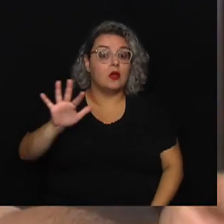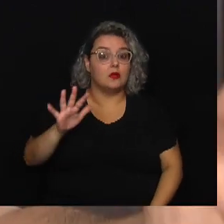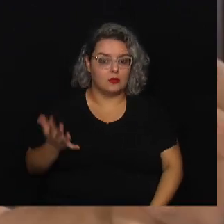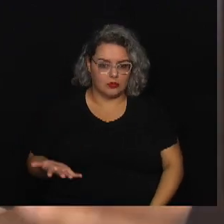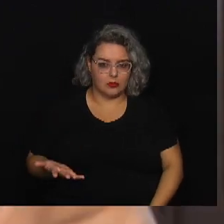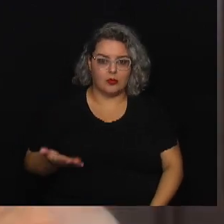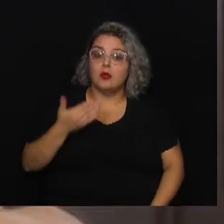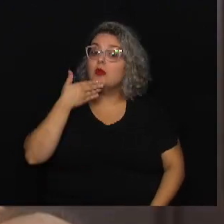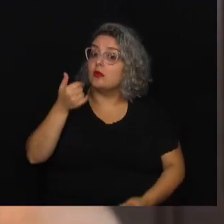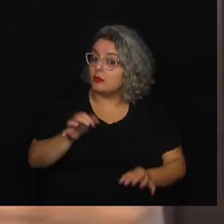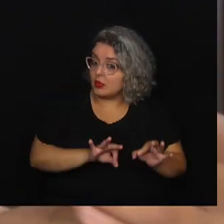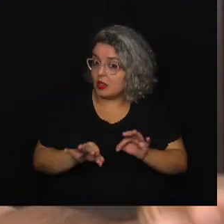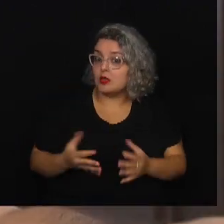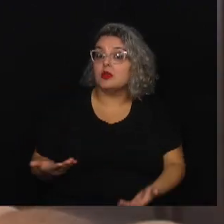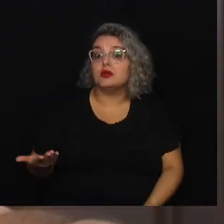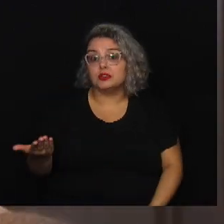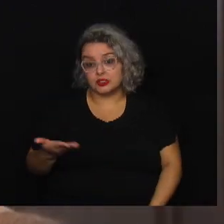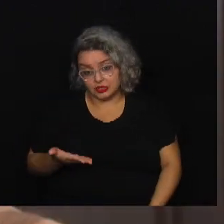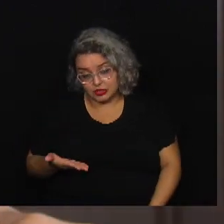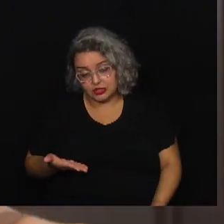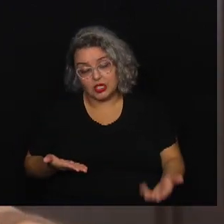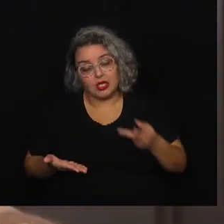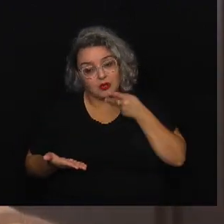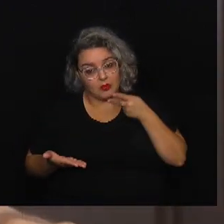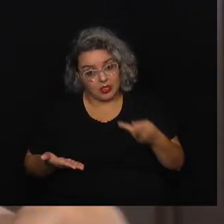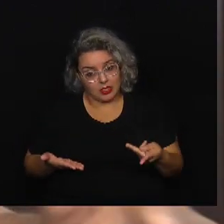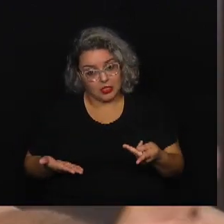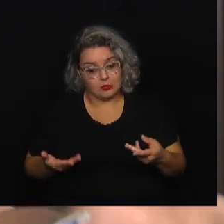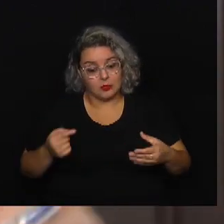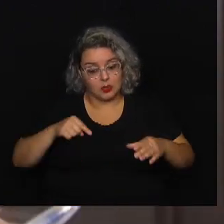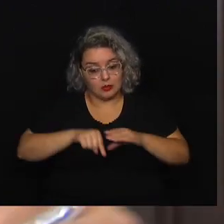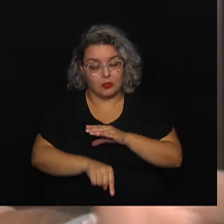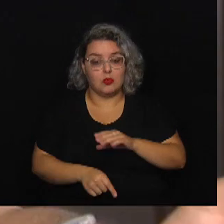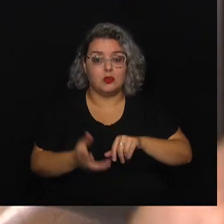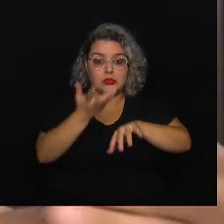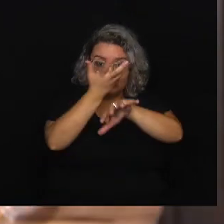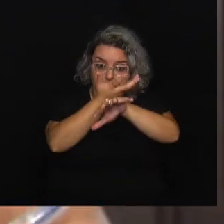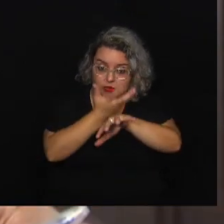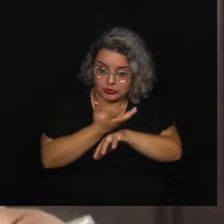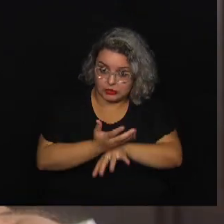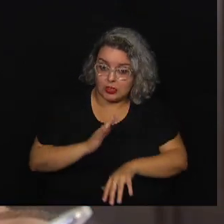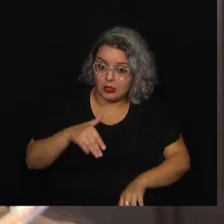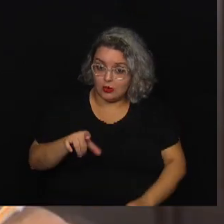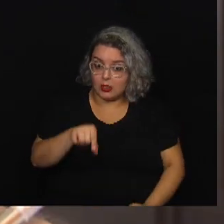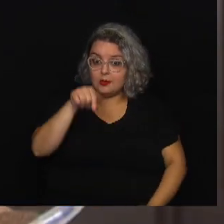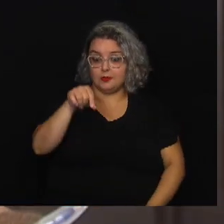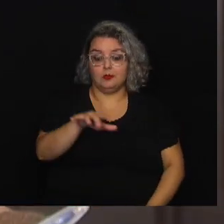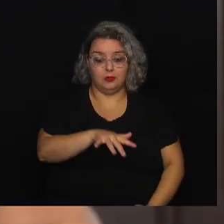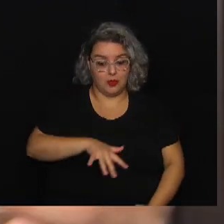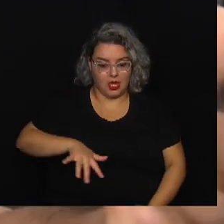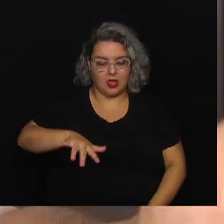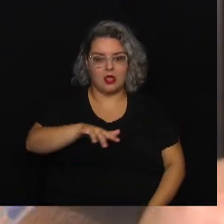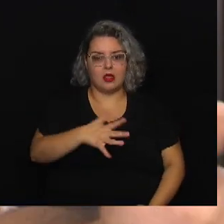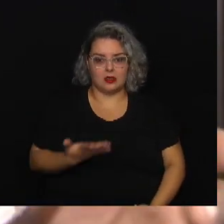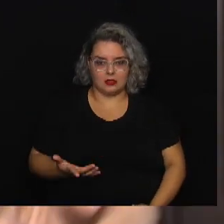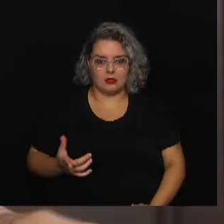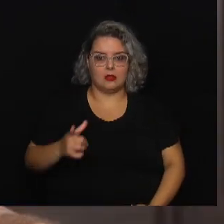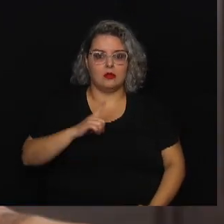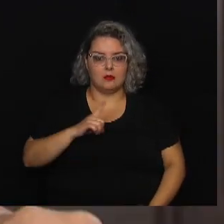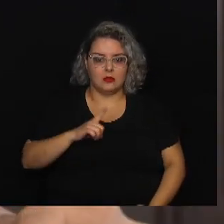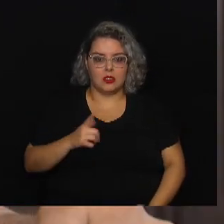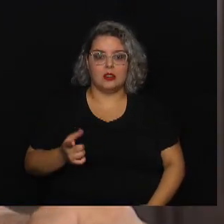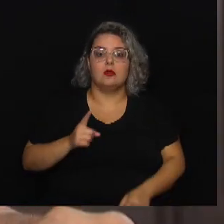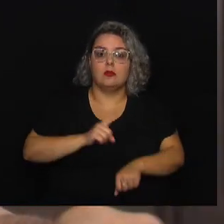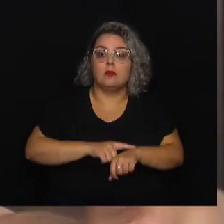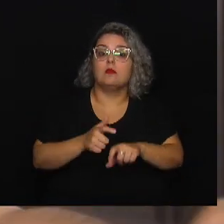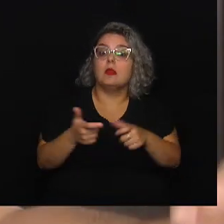melhor preparo, já que a gente está falando de um aprofundamento curricular. Então, a partir do momento que ele escolhe uma área para ter uma carga horária